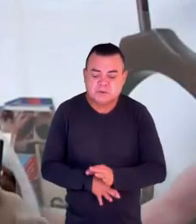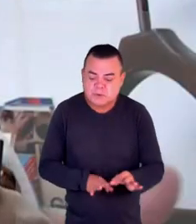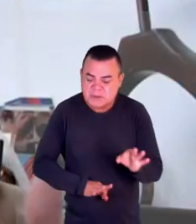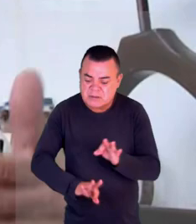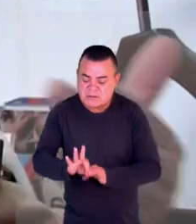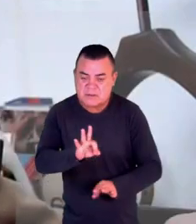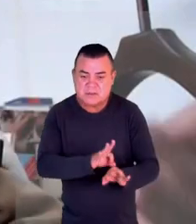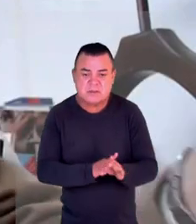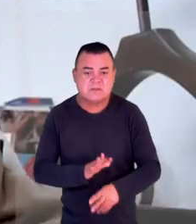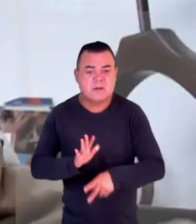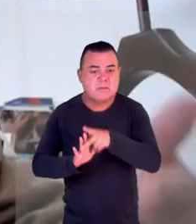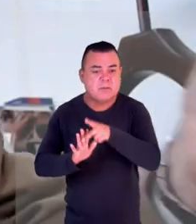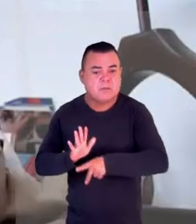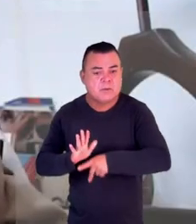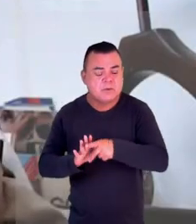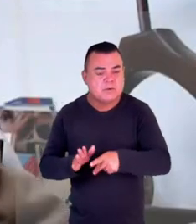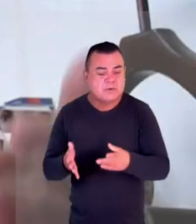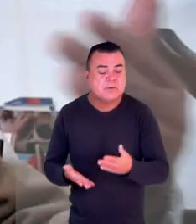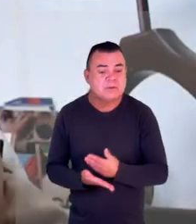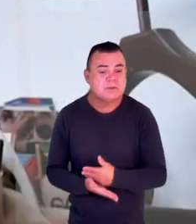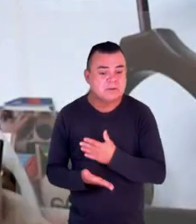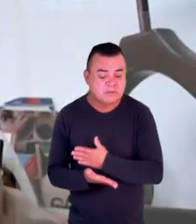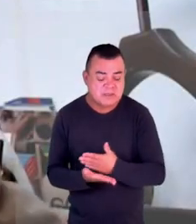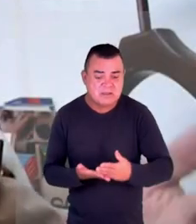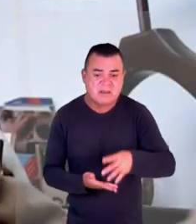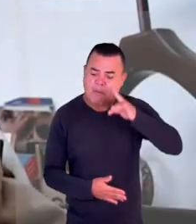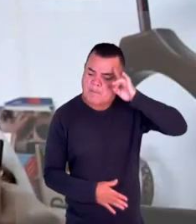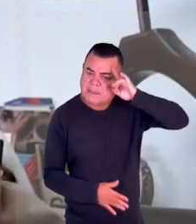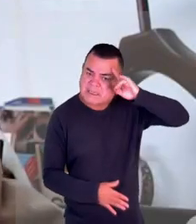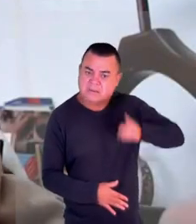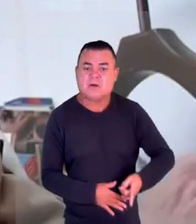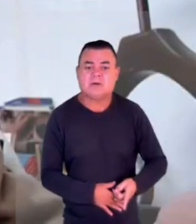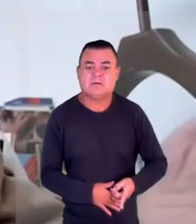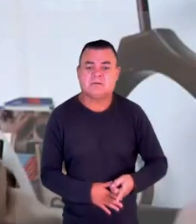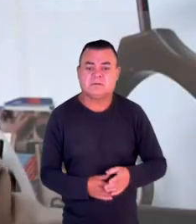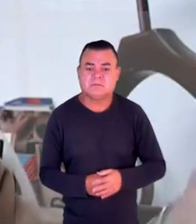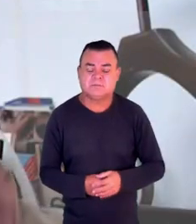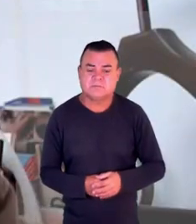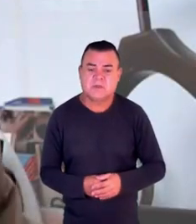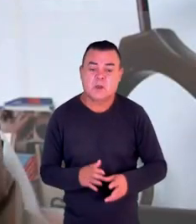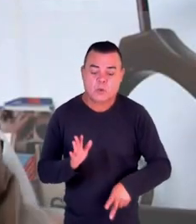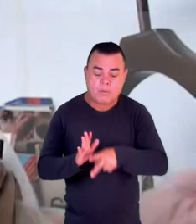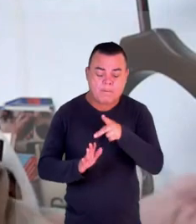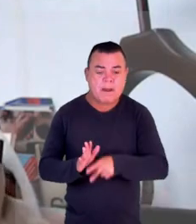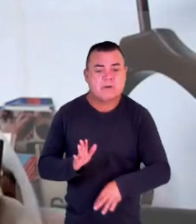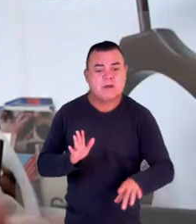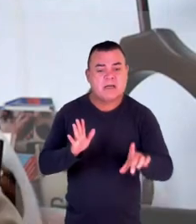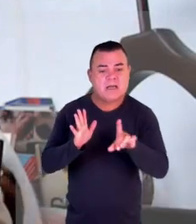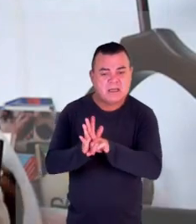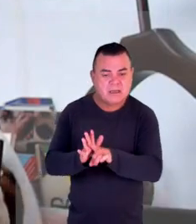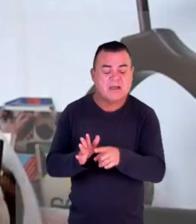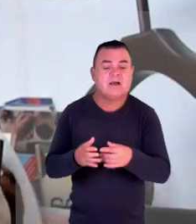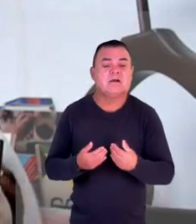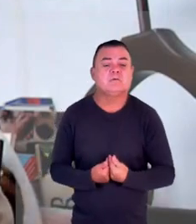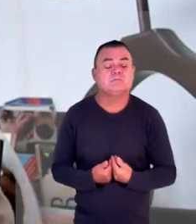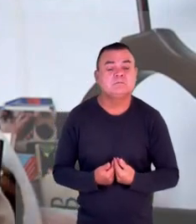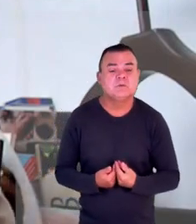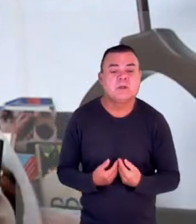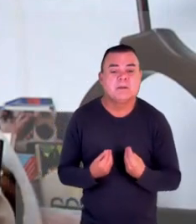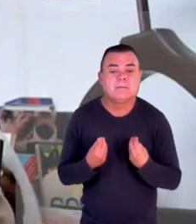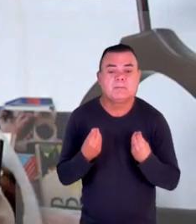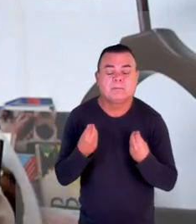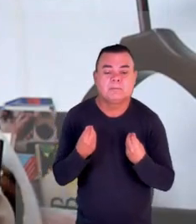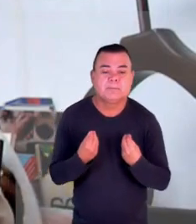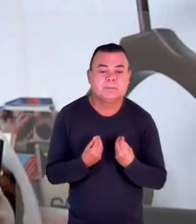plano que passa a ser obviamente obrigatório que passa a ser um plano legal a a a ser a ser